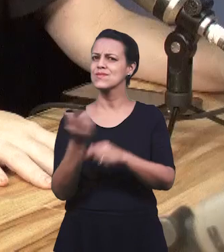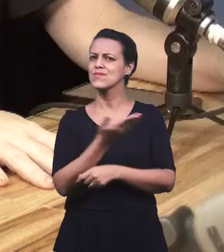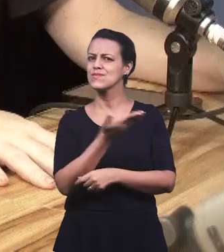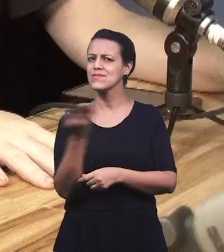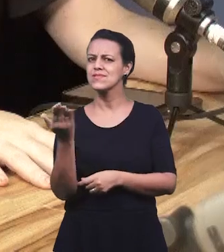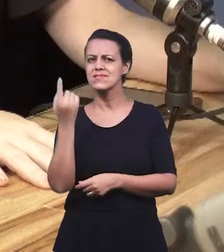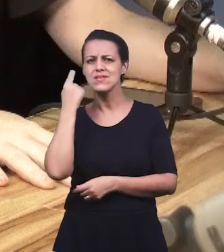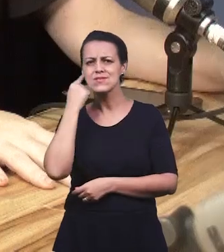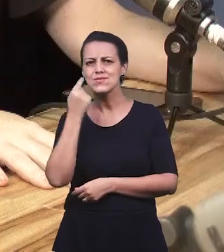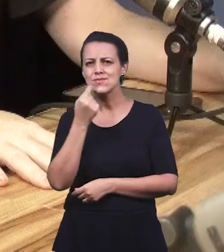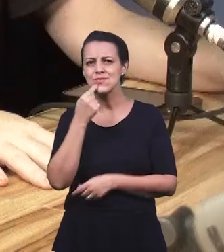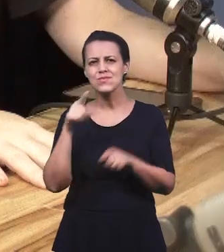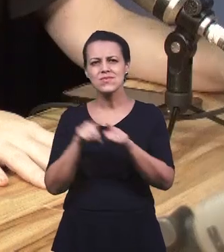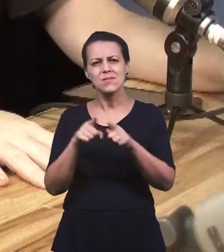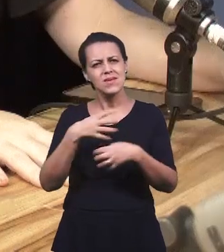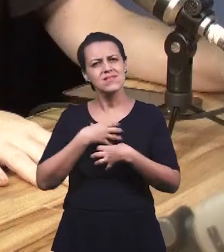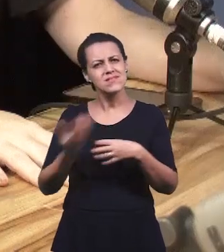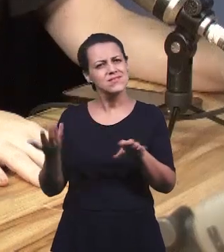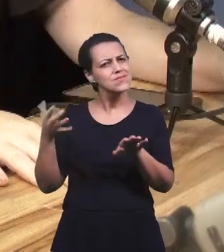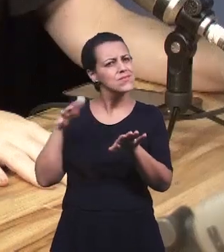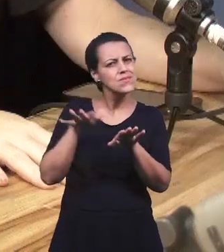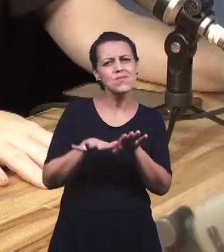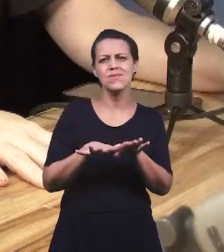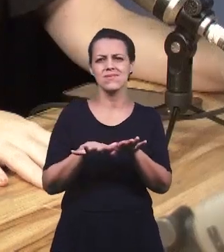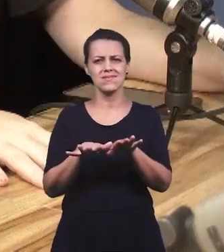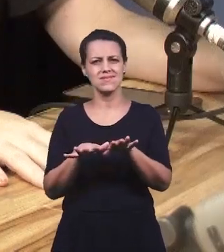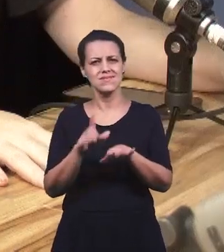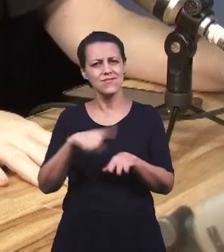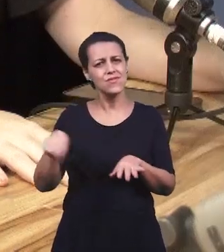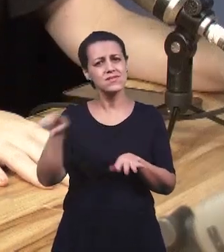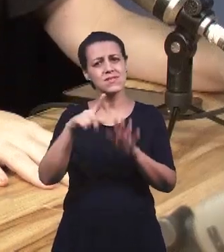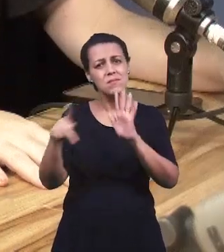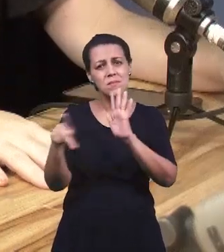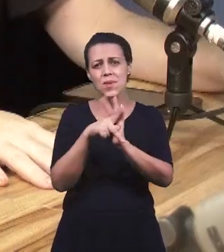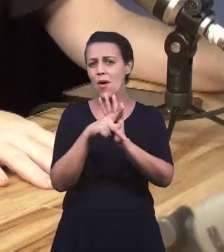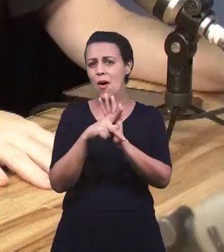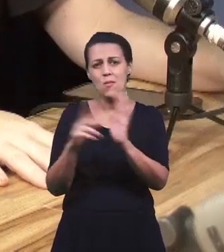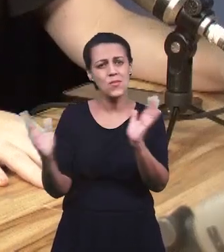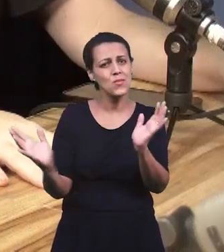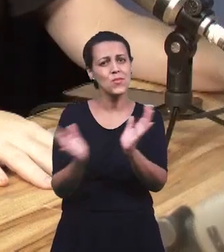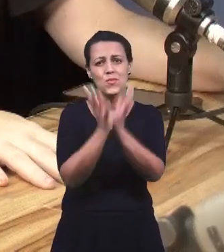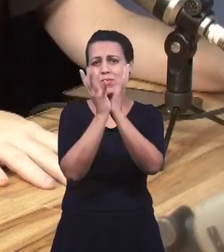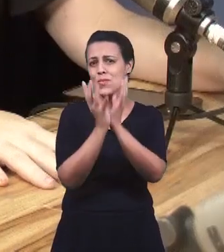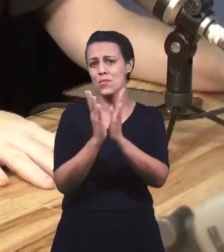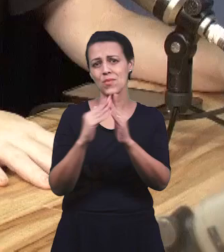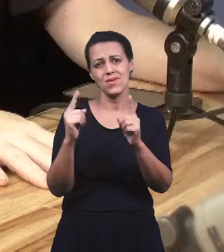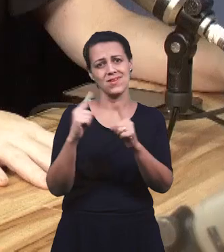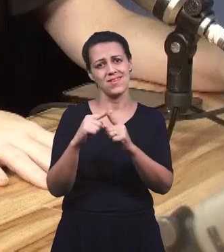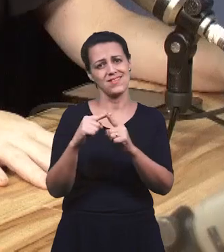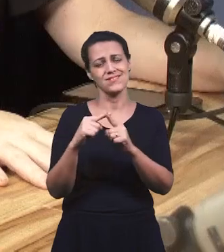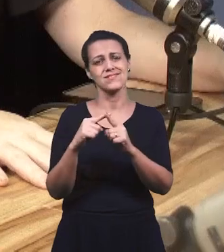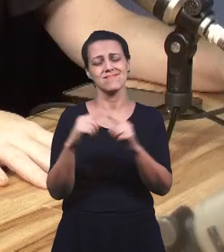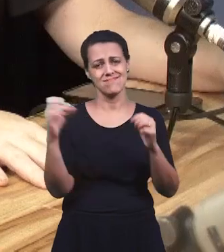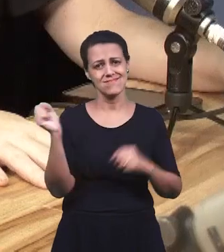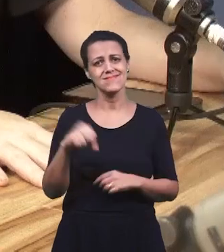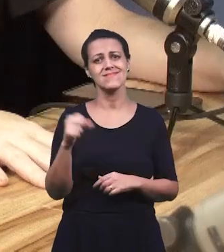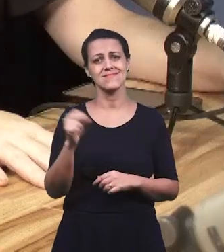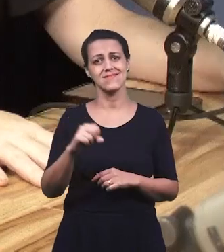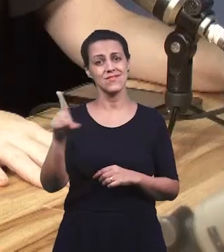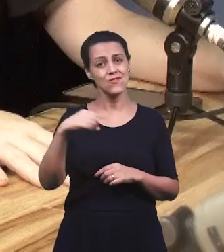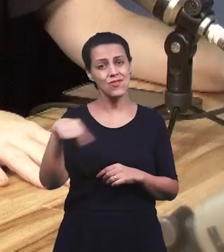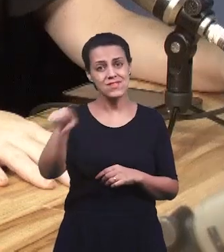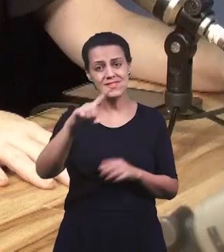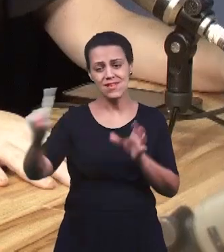surdos, para que eles se sintam incluídos, eles fazem parte desse corpo maravilhoso que é a nossa igreja. Nós estamos aqui